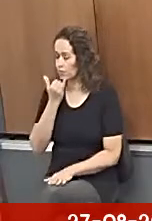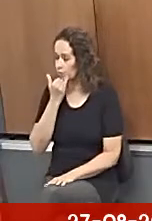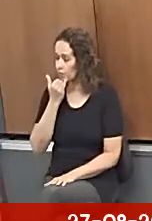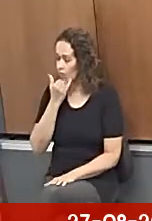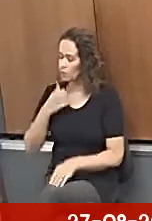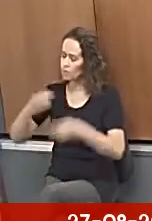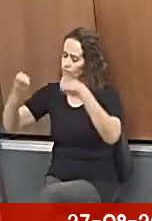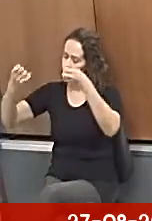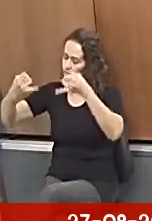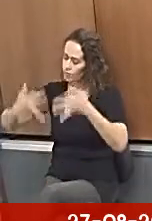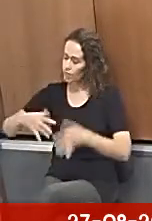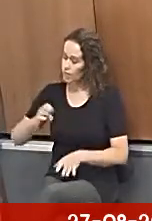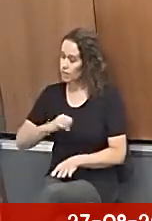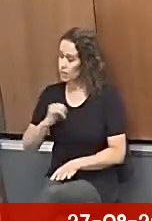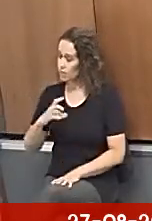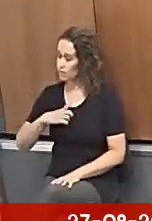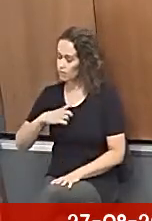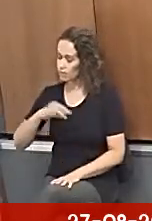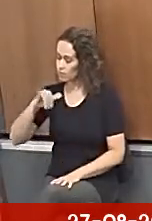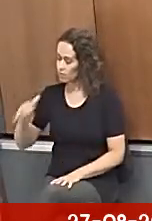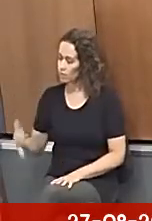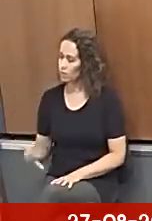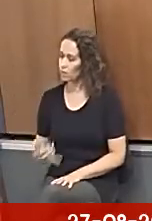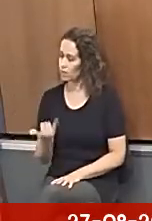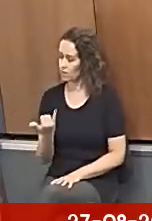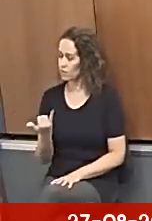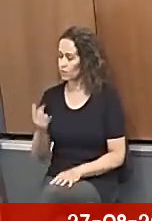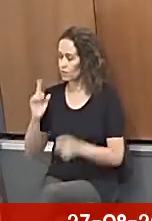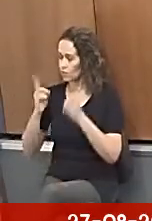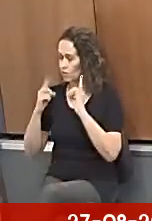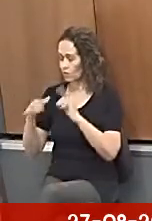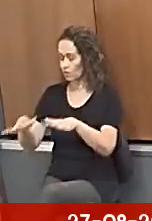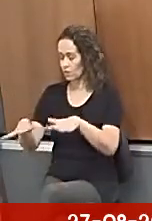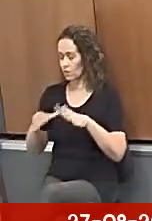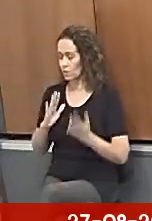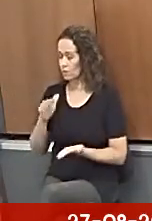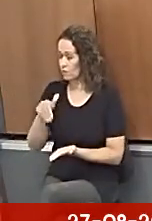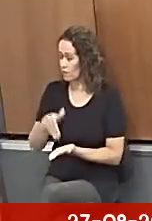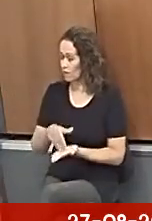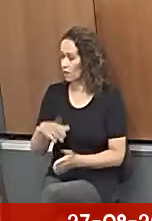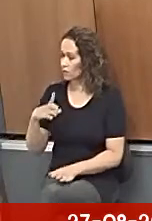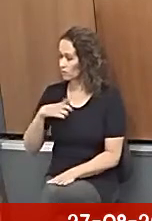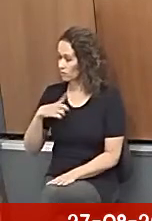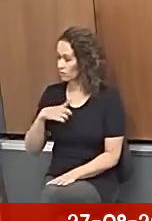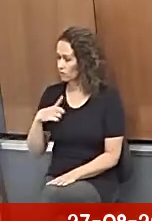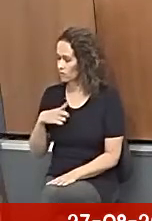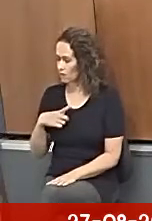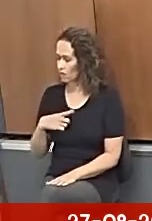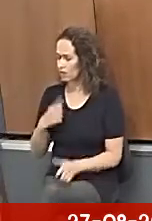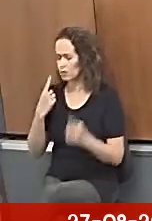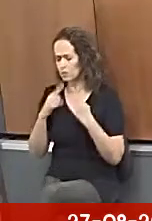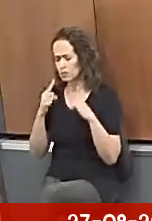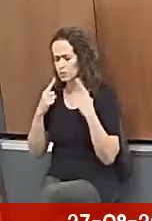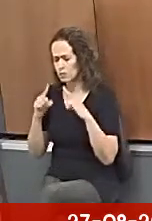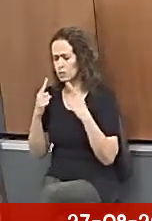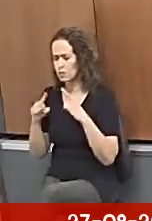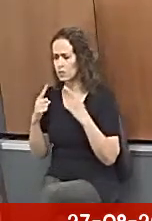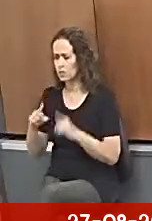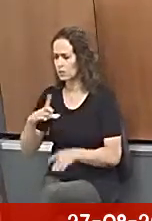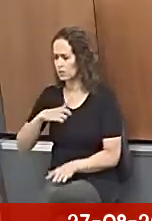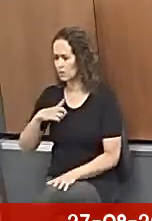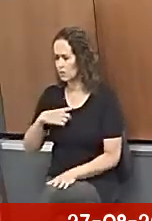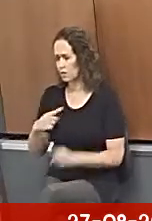relato se houver oportunidade no final da reunião eu tenho aqui é uma série de denúncias a serem realizadas mas também